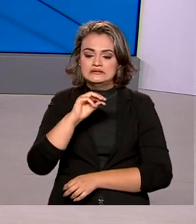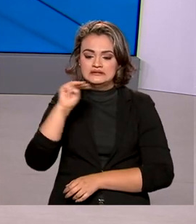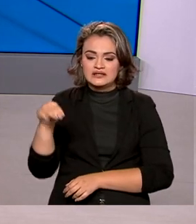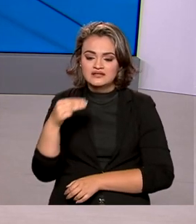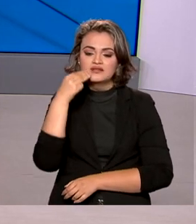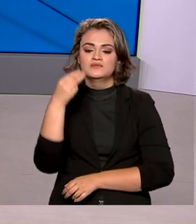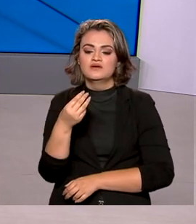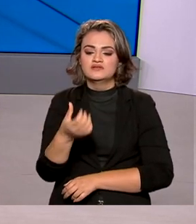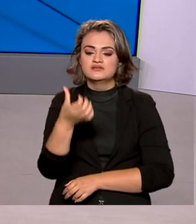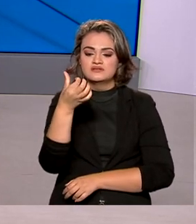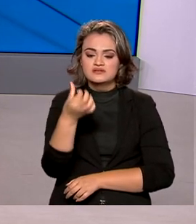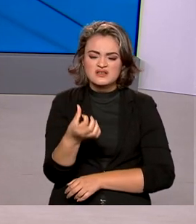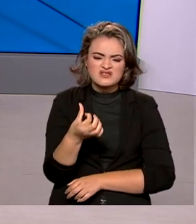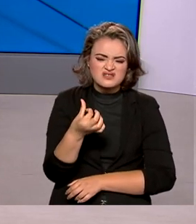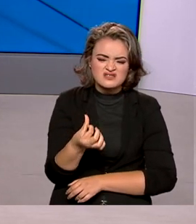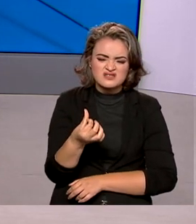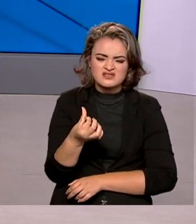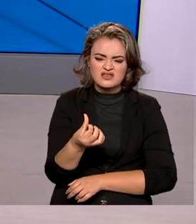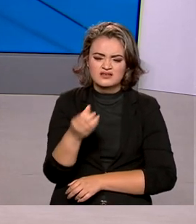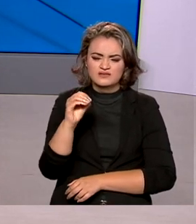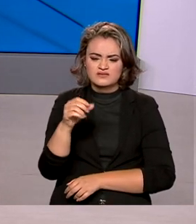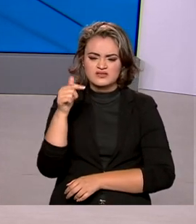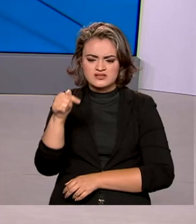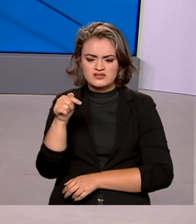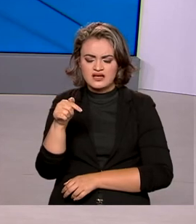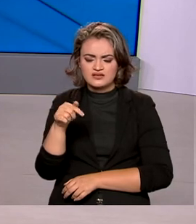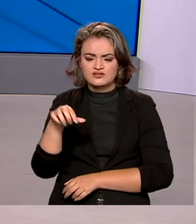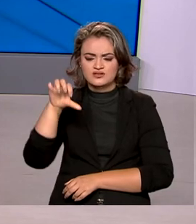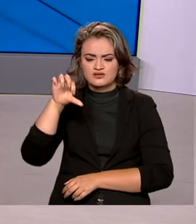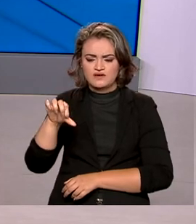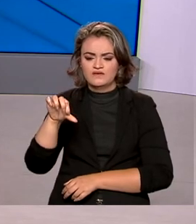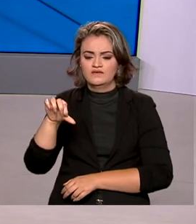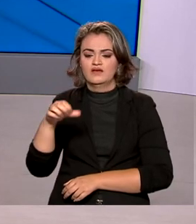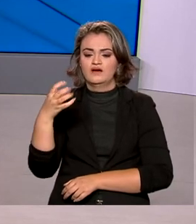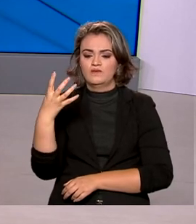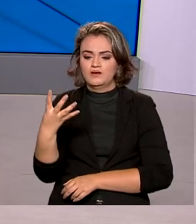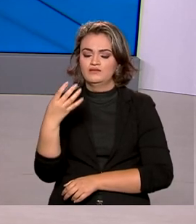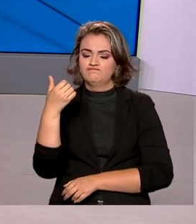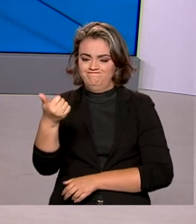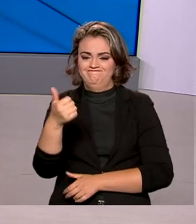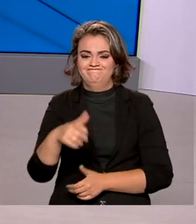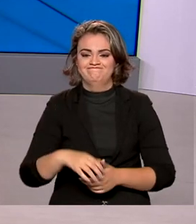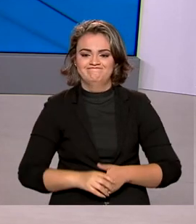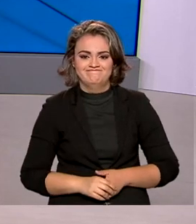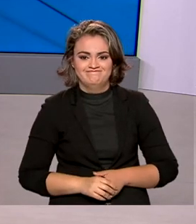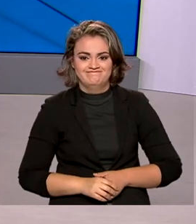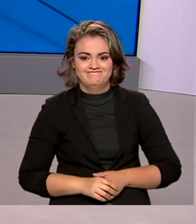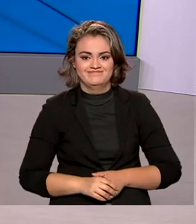dose da vacina ou dose única ultrapassam aí 30 milhões 607 mil pessoas.